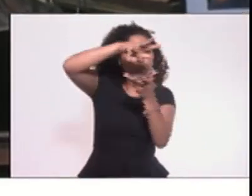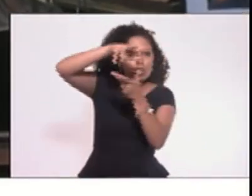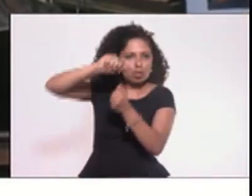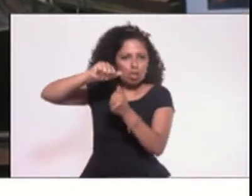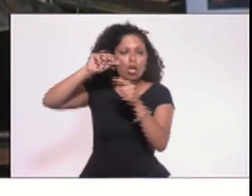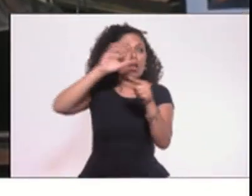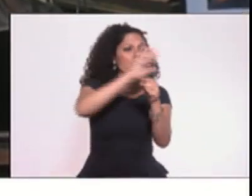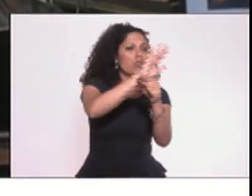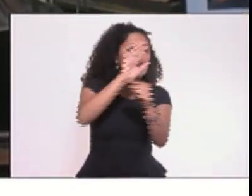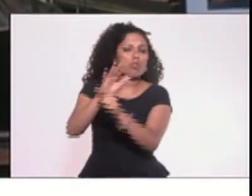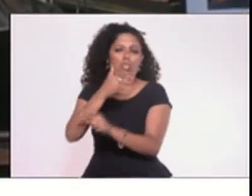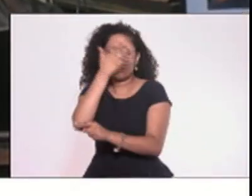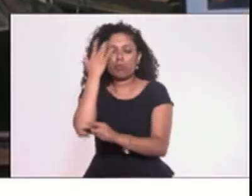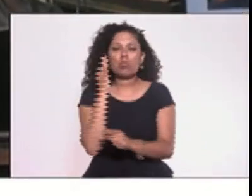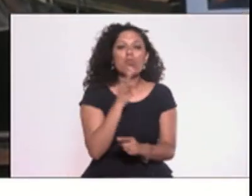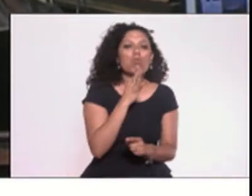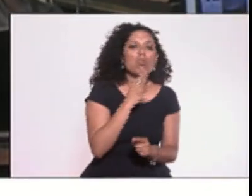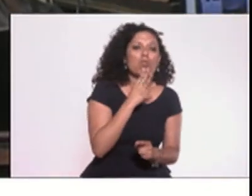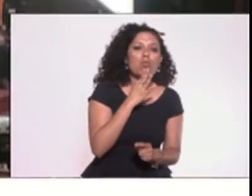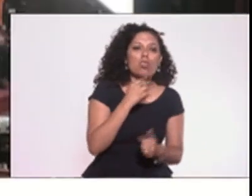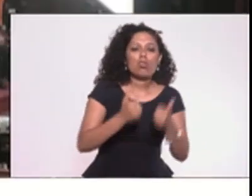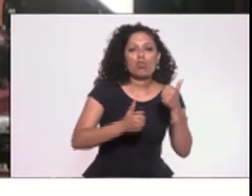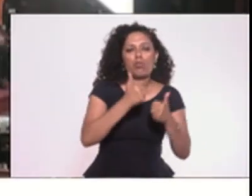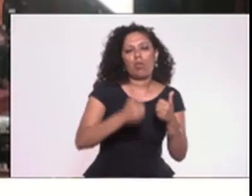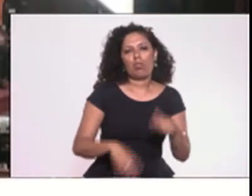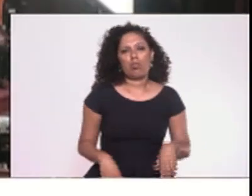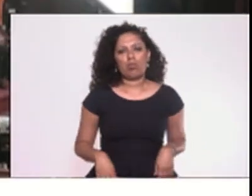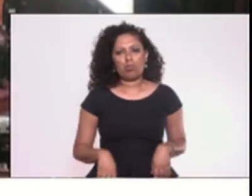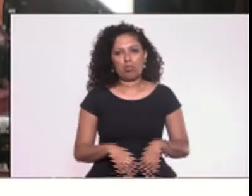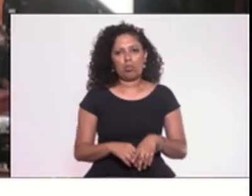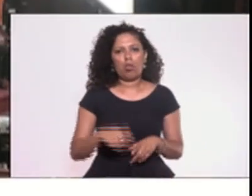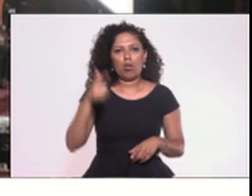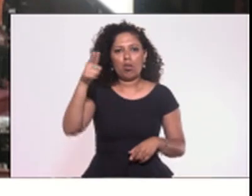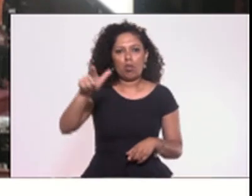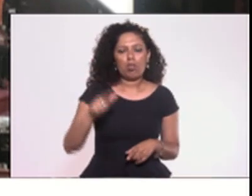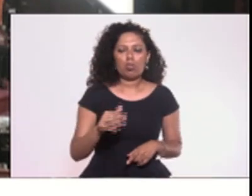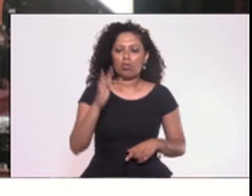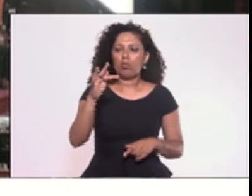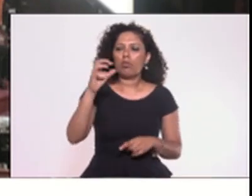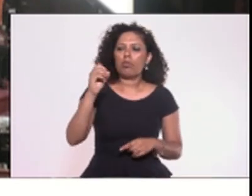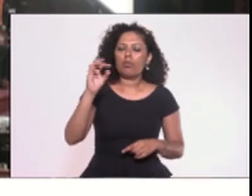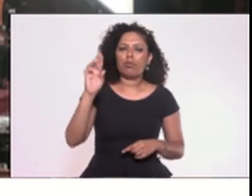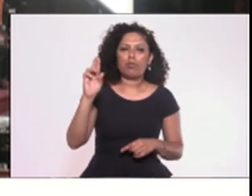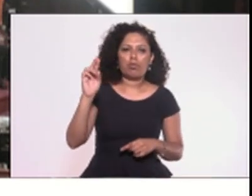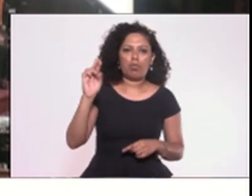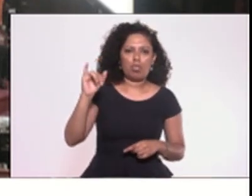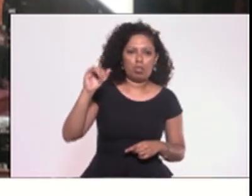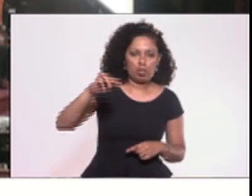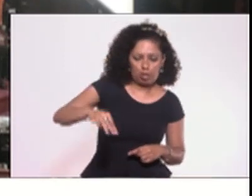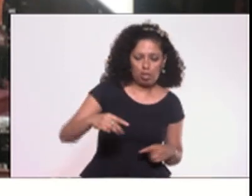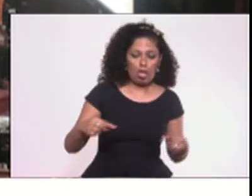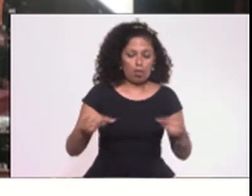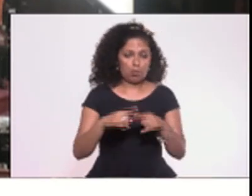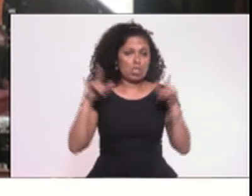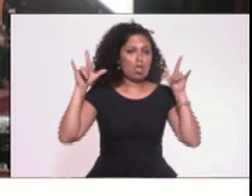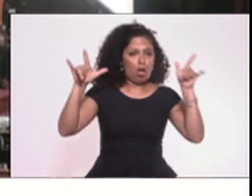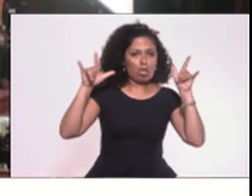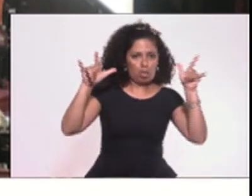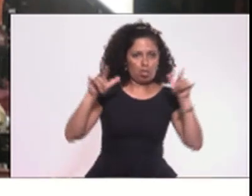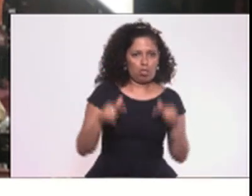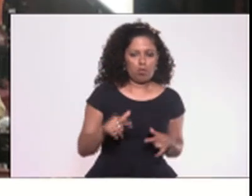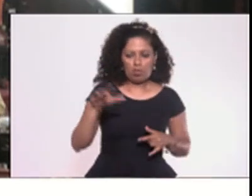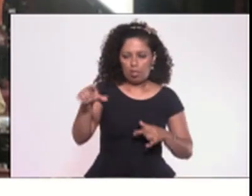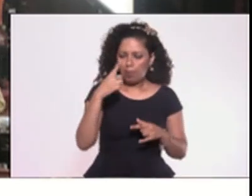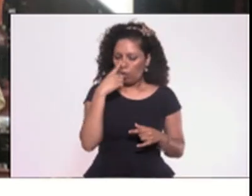ter mais acesso a esse tipo de esporte, né? O outro é a Flore, que foi criada no Hack in Rio, que você